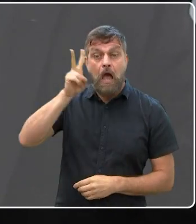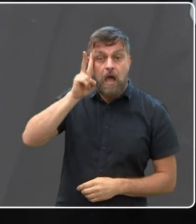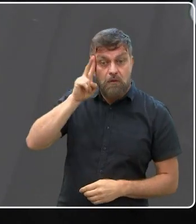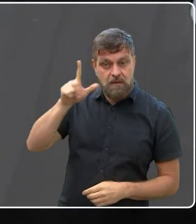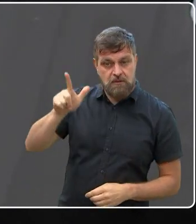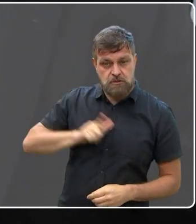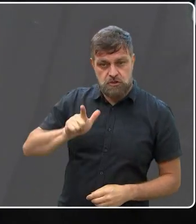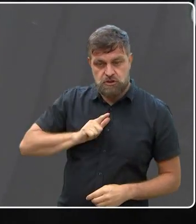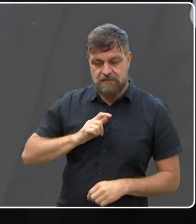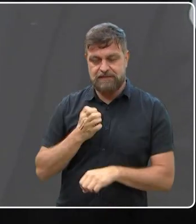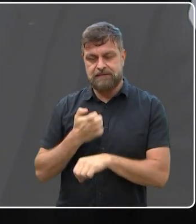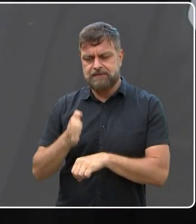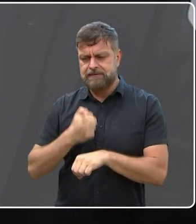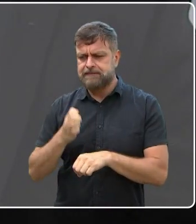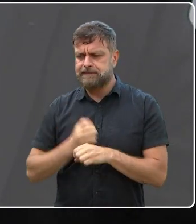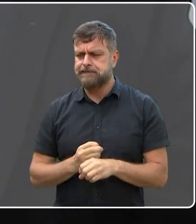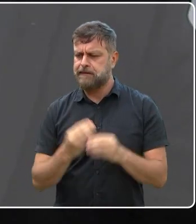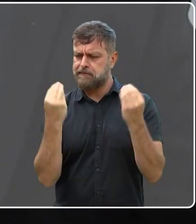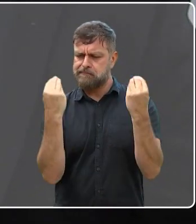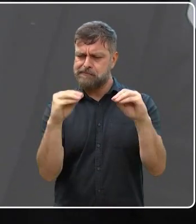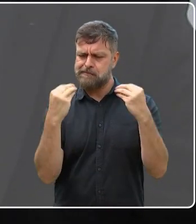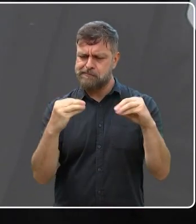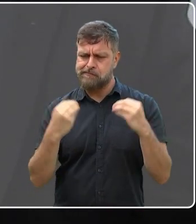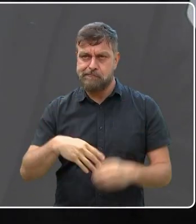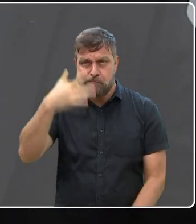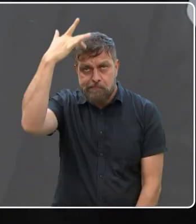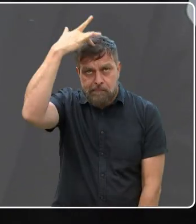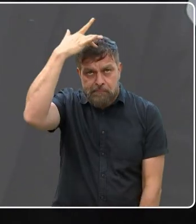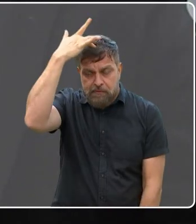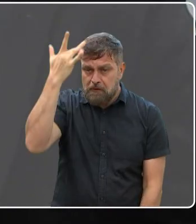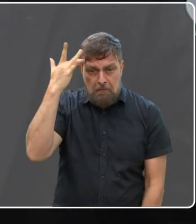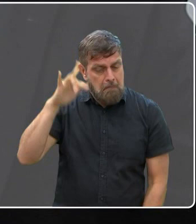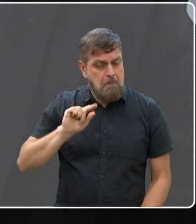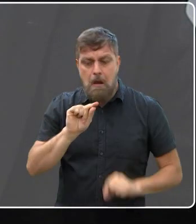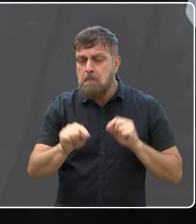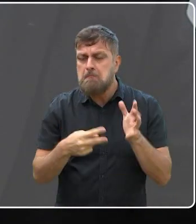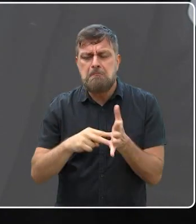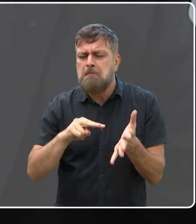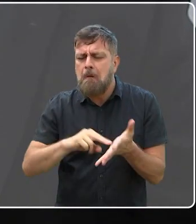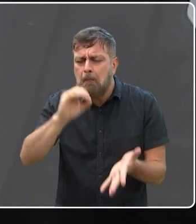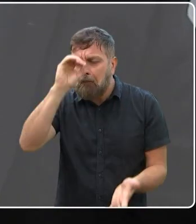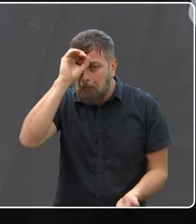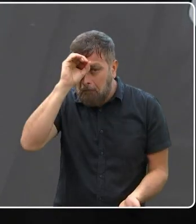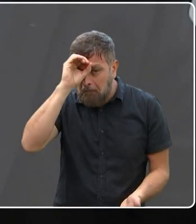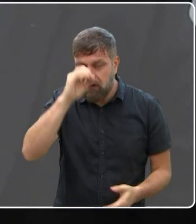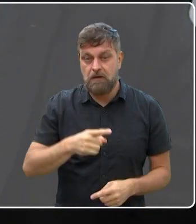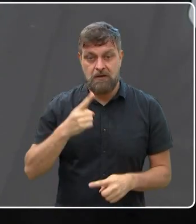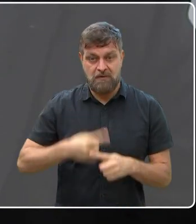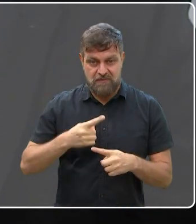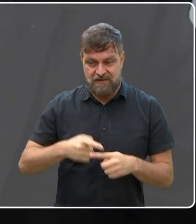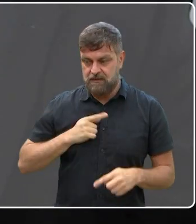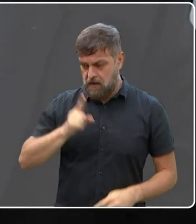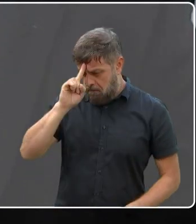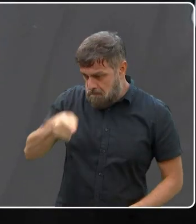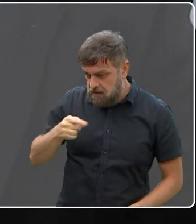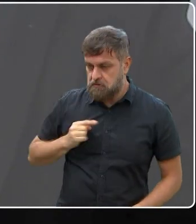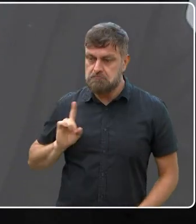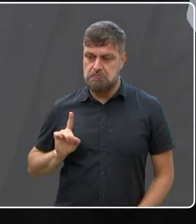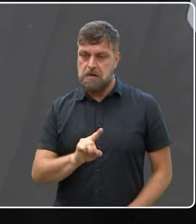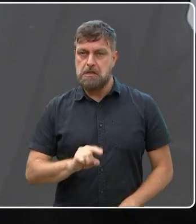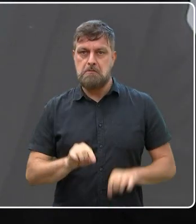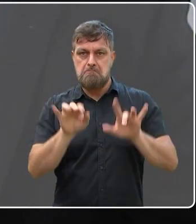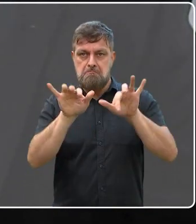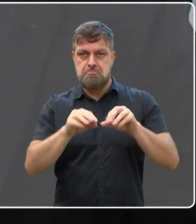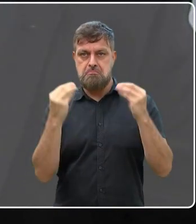que muitos estagiários faziam esse serviço, mas não sabia nem o que estava fazendo, porque mandou fazer e